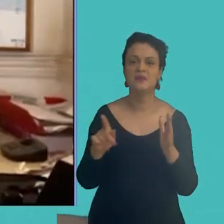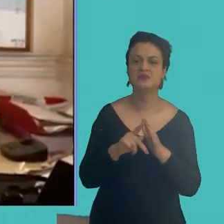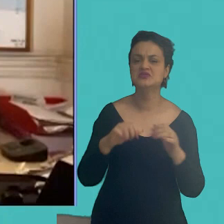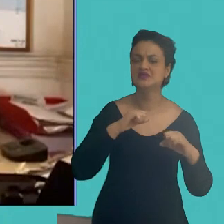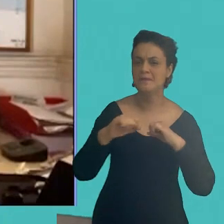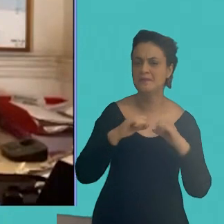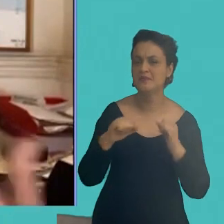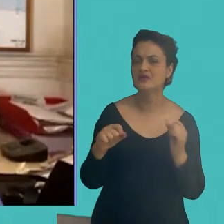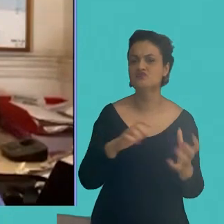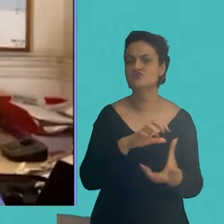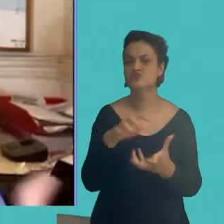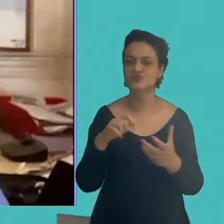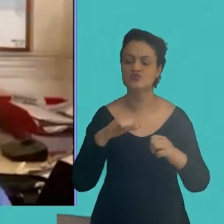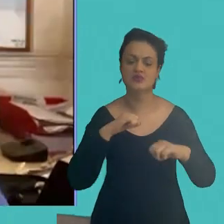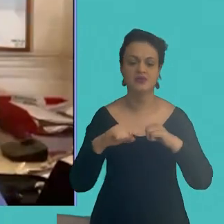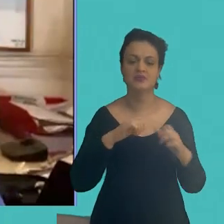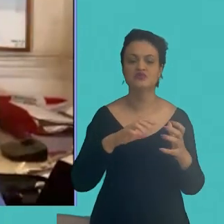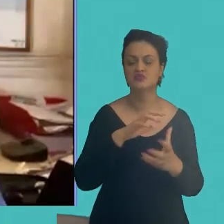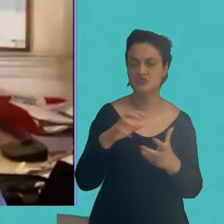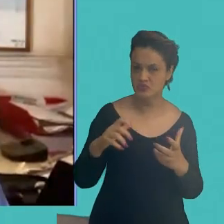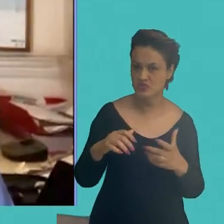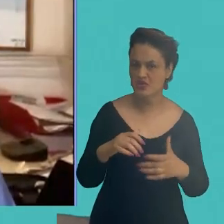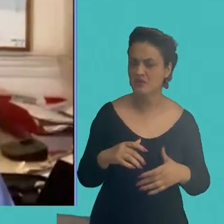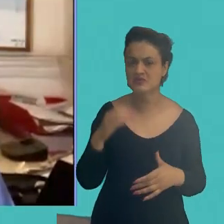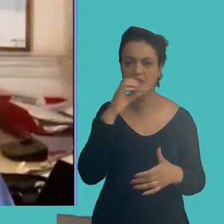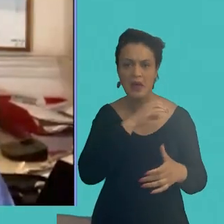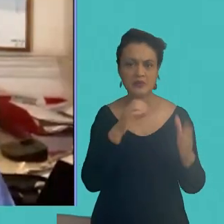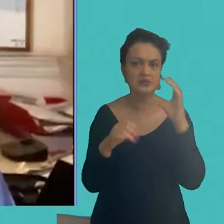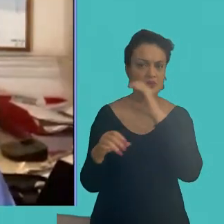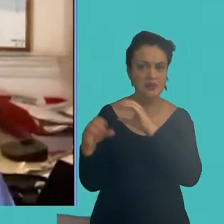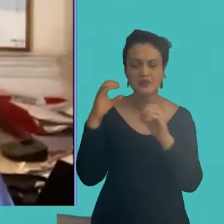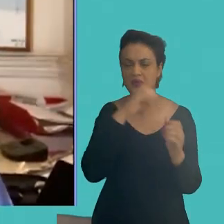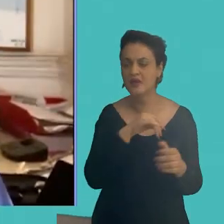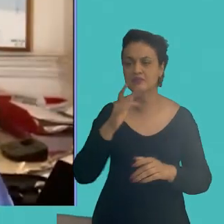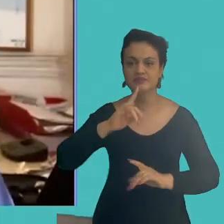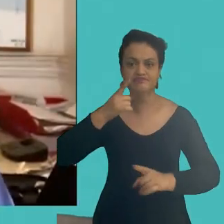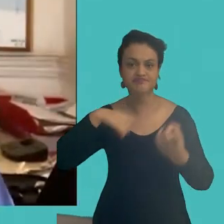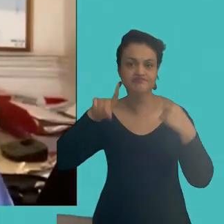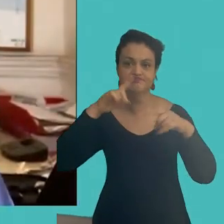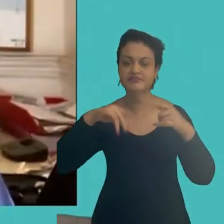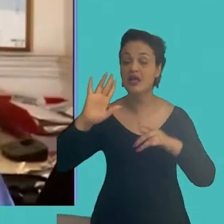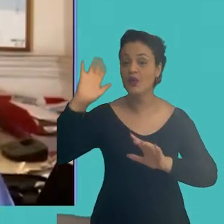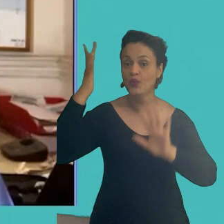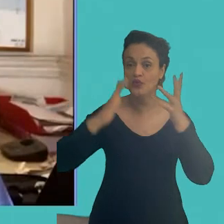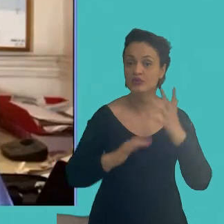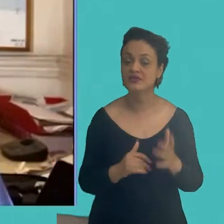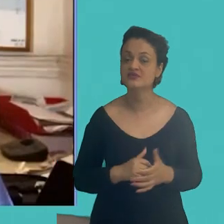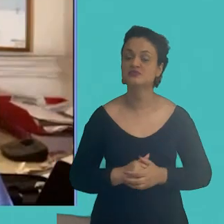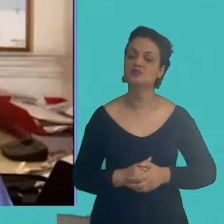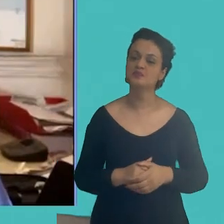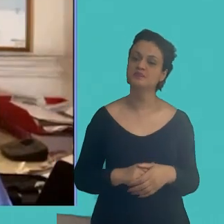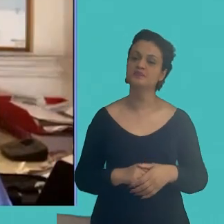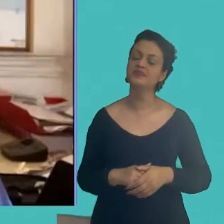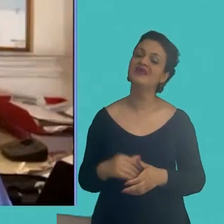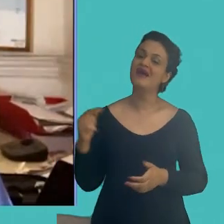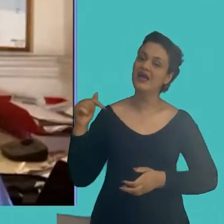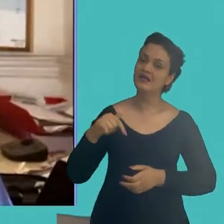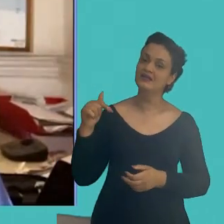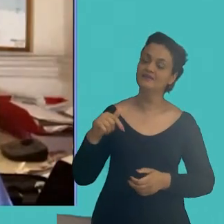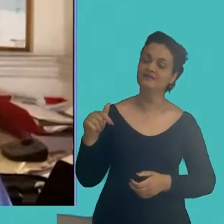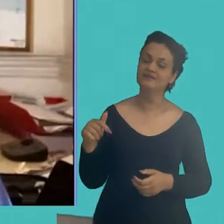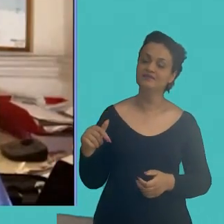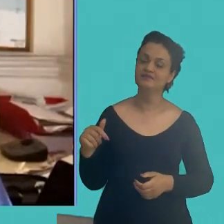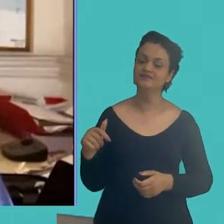mundiais, que são muito rápidas e muito voláteis. No nosso caso, nós caímos